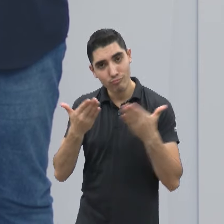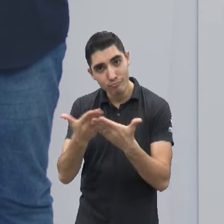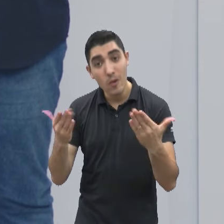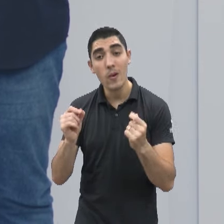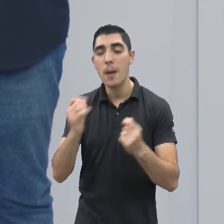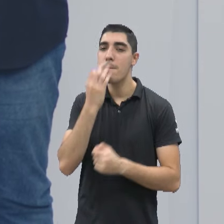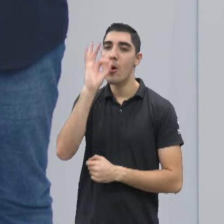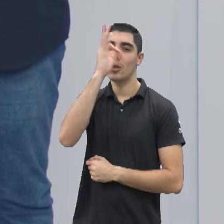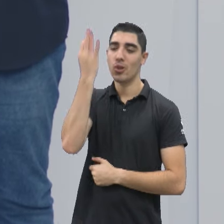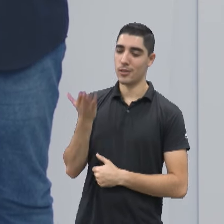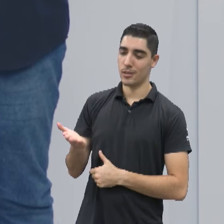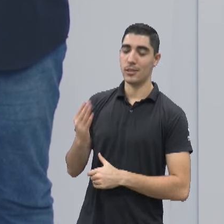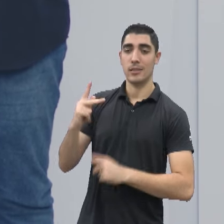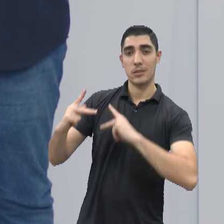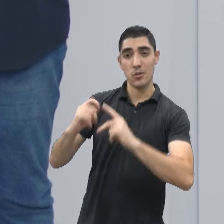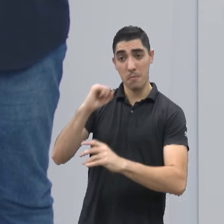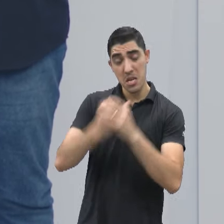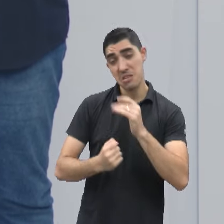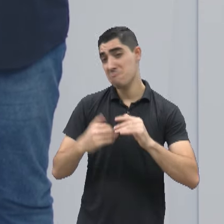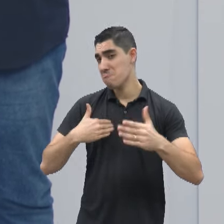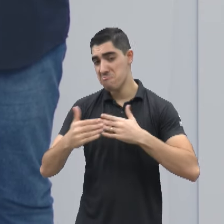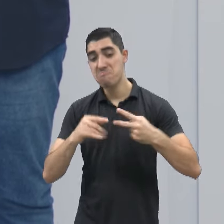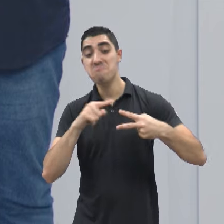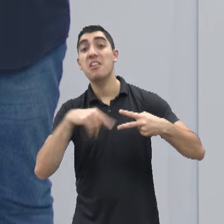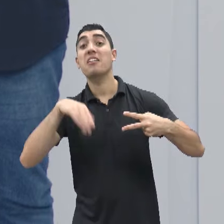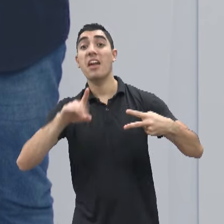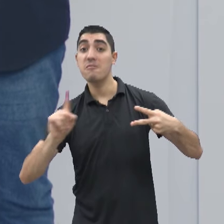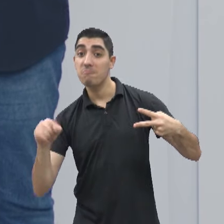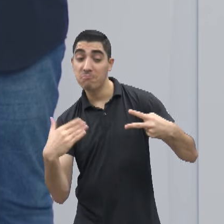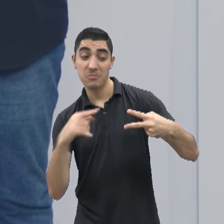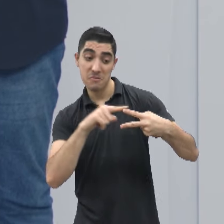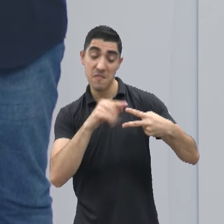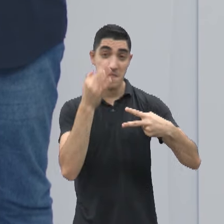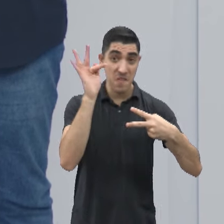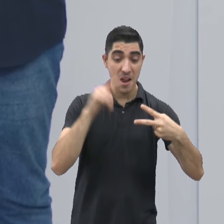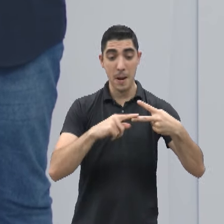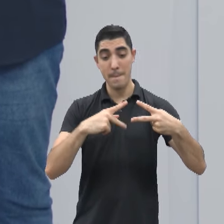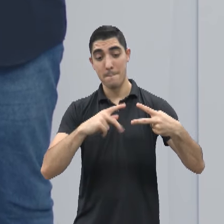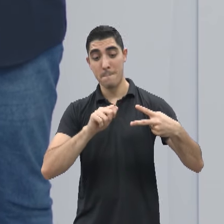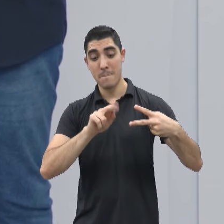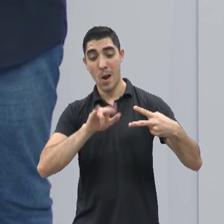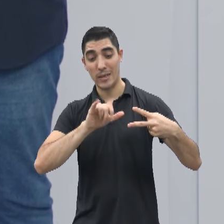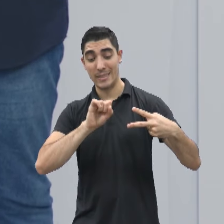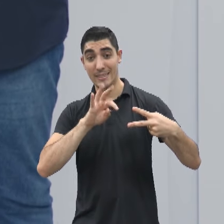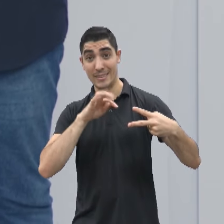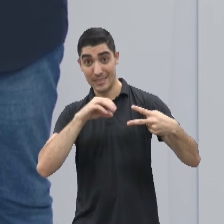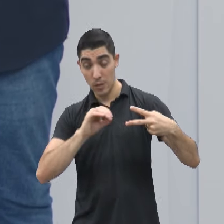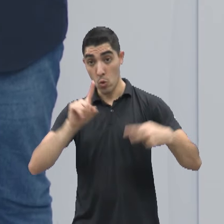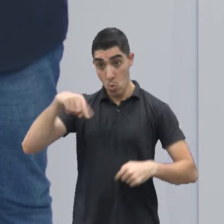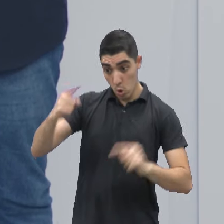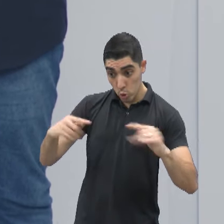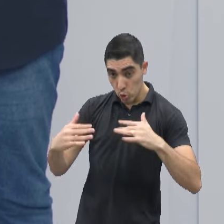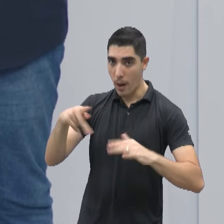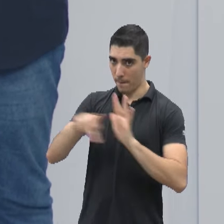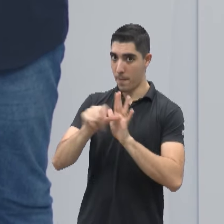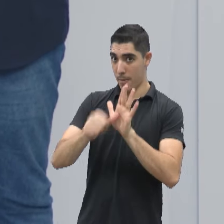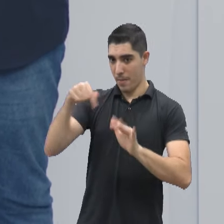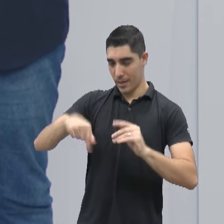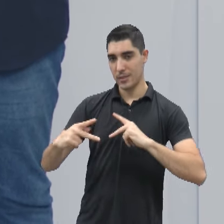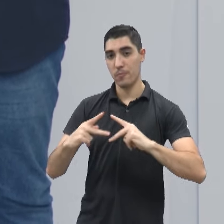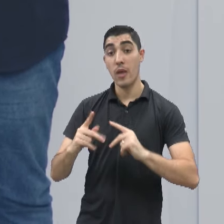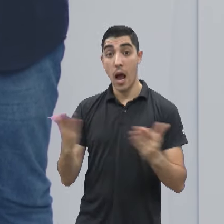Basquetebol, seja contra a Franca, seja contra o Paulistano. Próxima segunda-feira, jogo aqui em São José dos Campos. A gente vai para o último intervalo do dia. Não